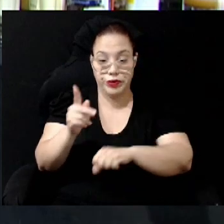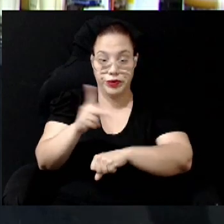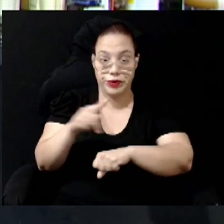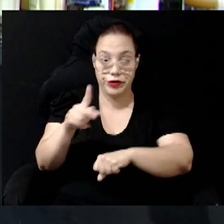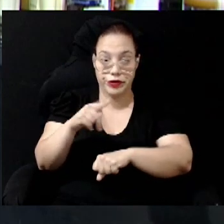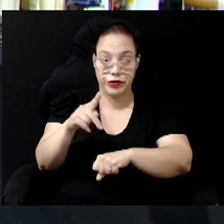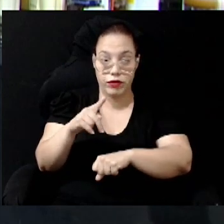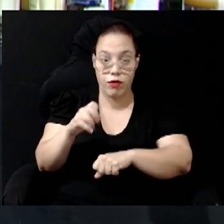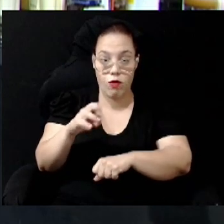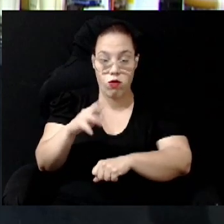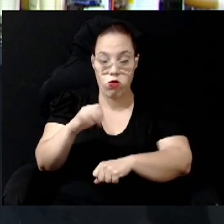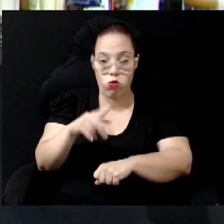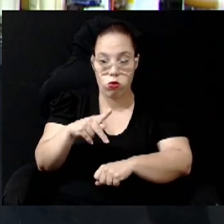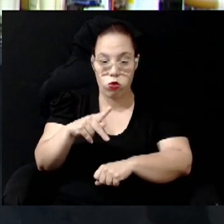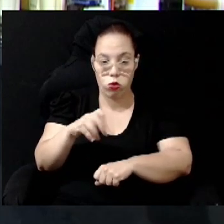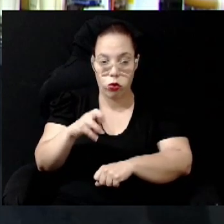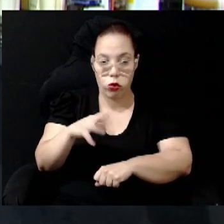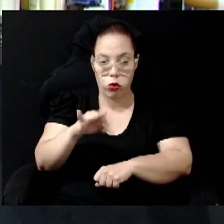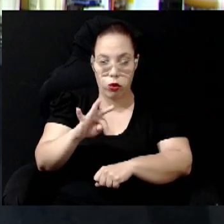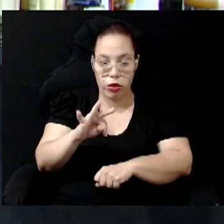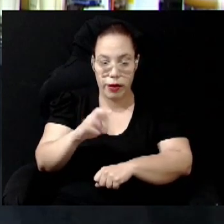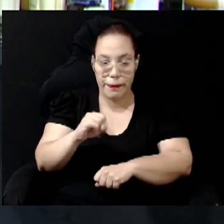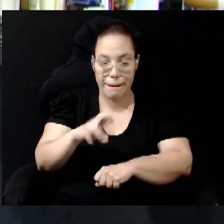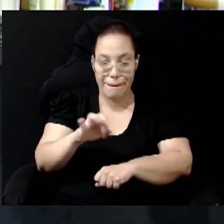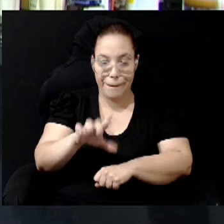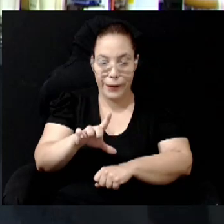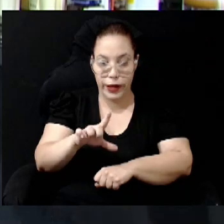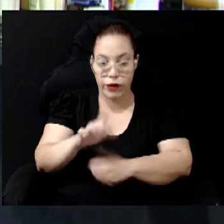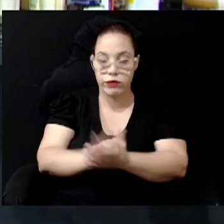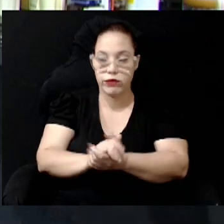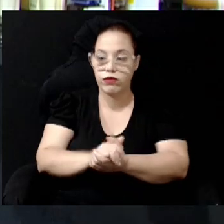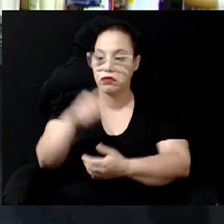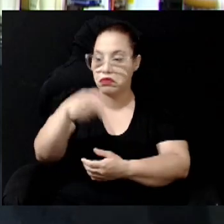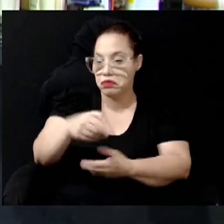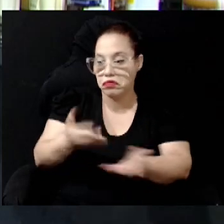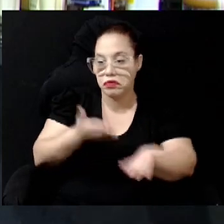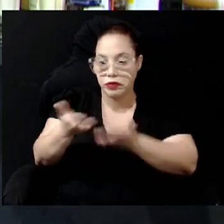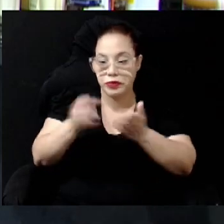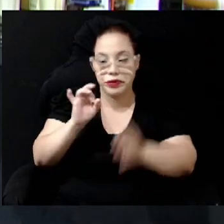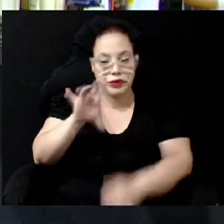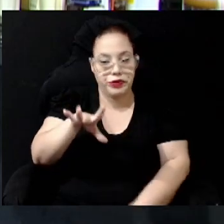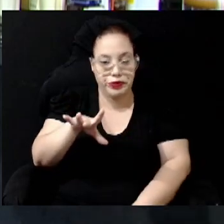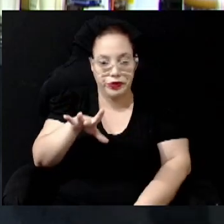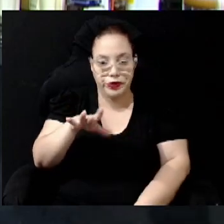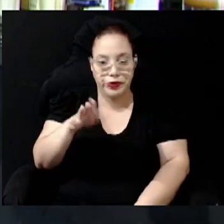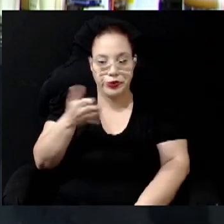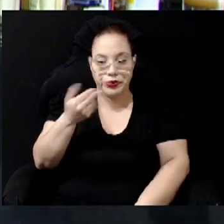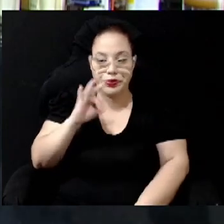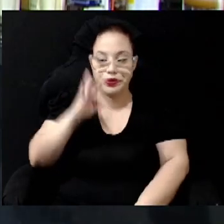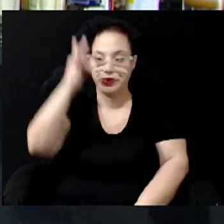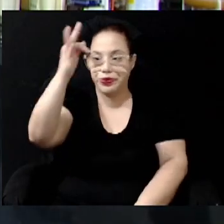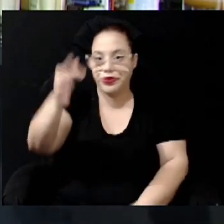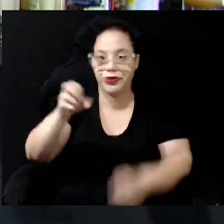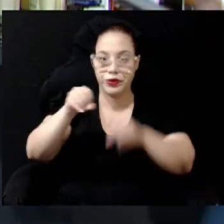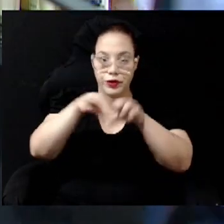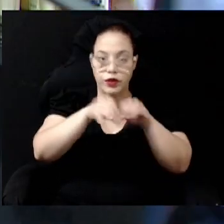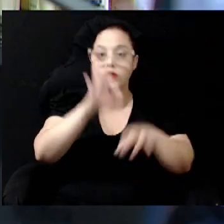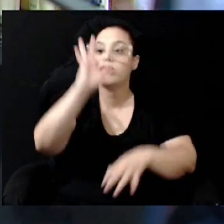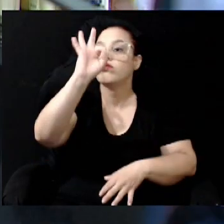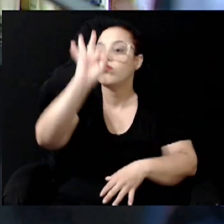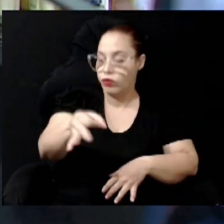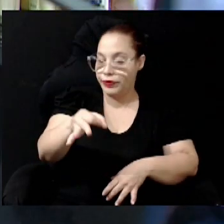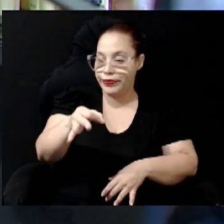pela CAT, pelo Itaú. E aqui a gente quer produzir não só o alimento do futuro, mas a informação correta para o